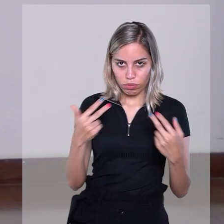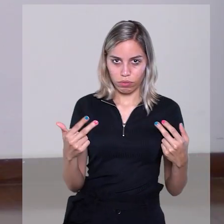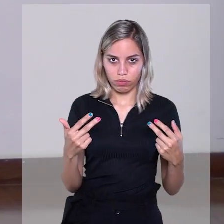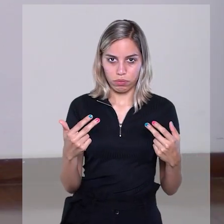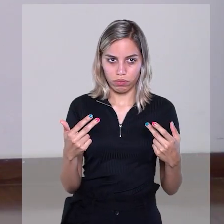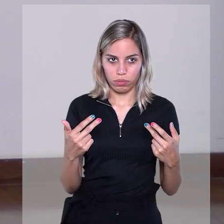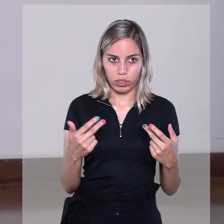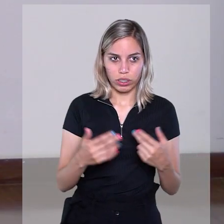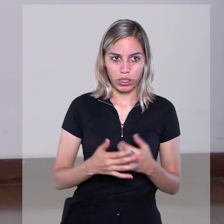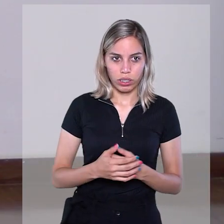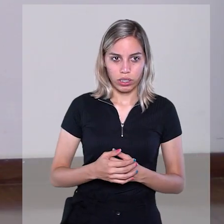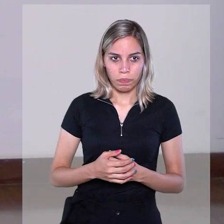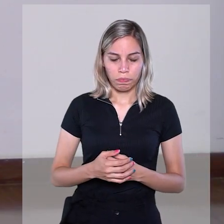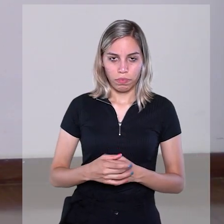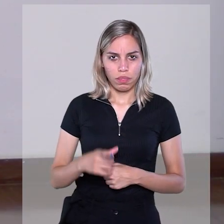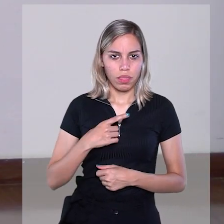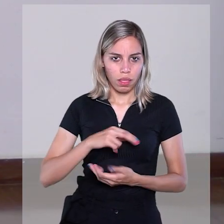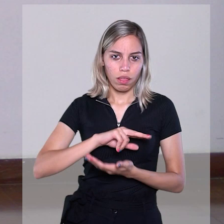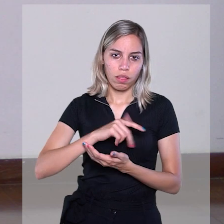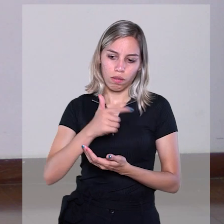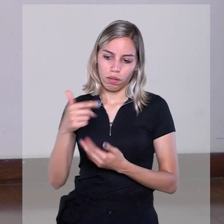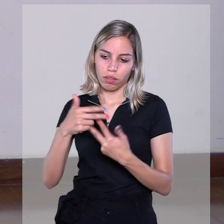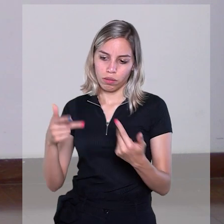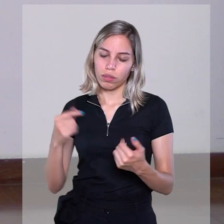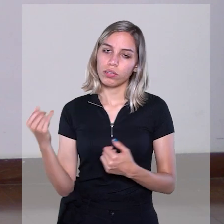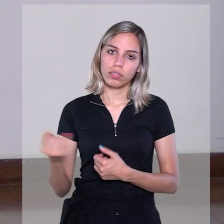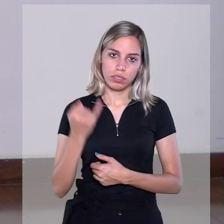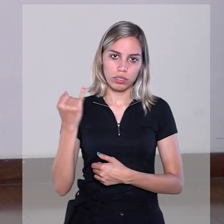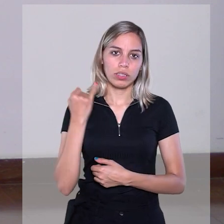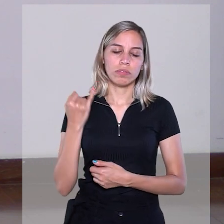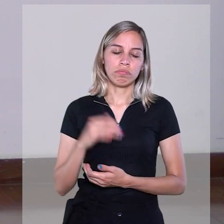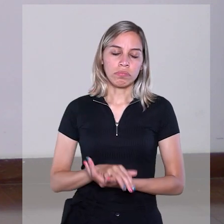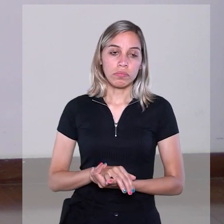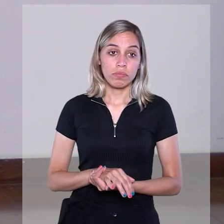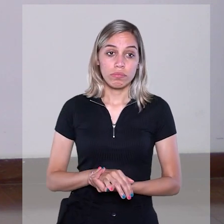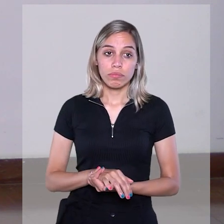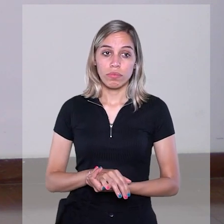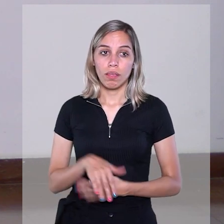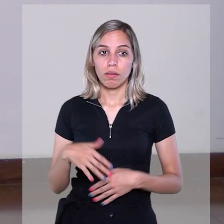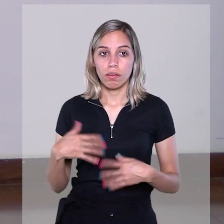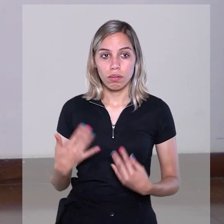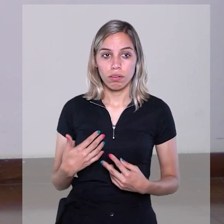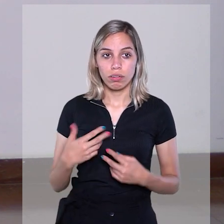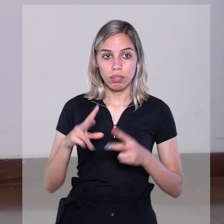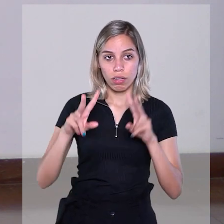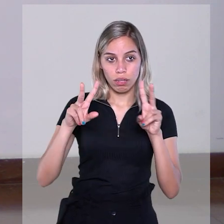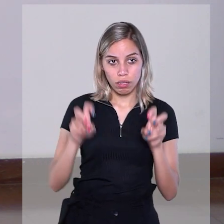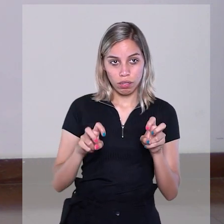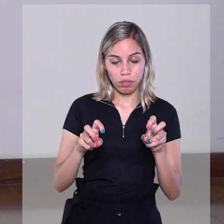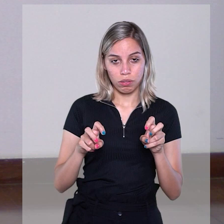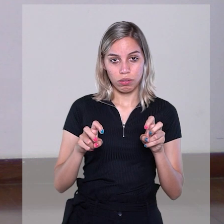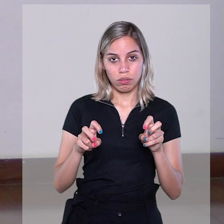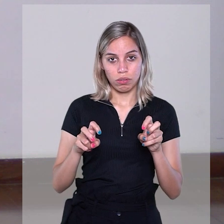não é mais importante quando se trata, quando o assunto que está em questão são